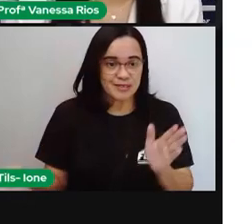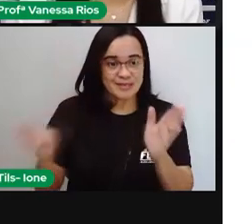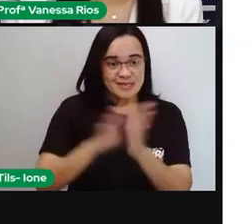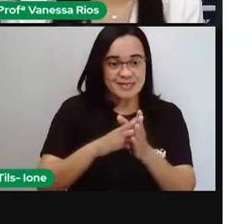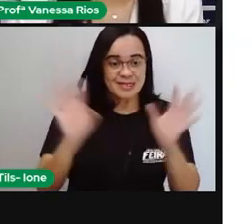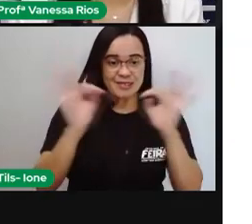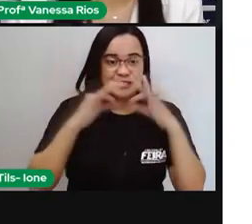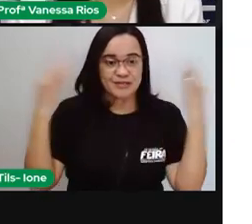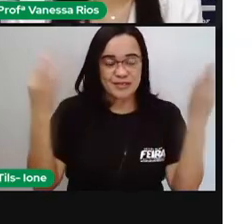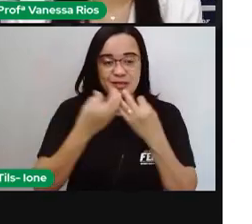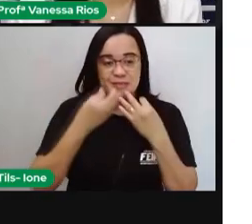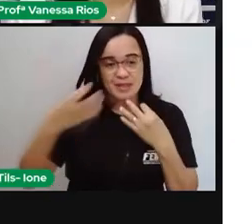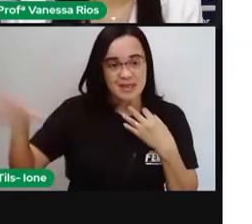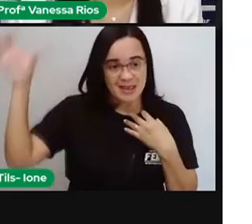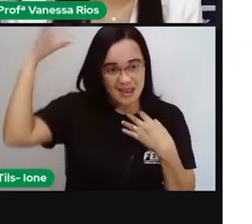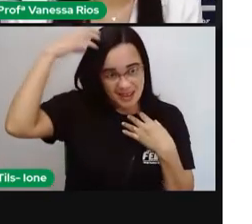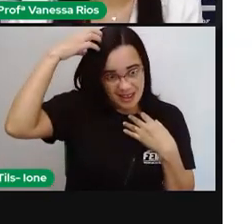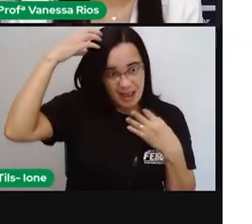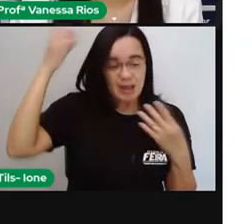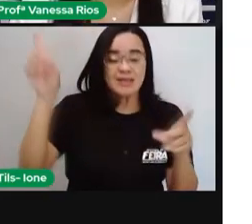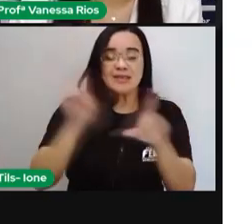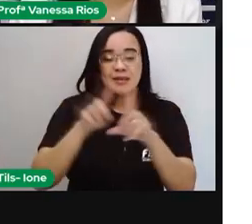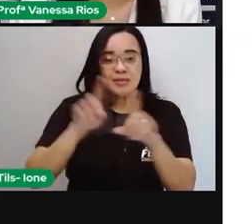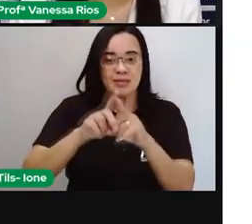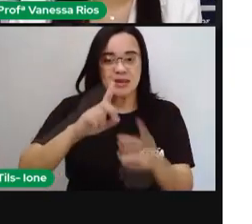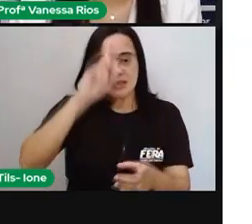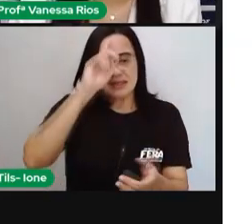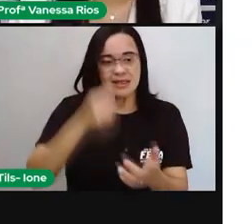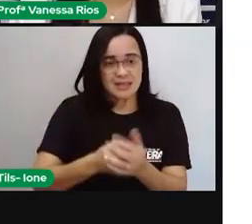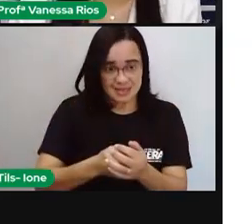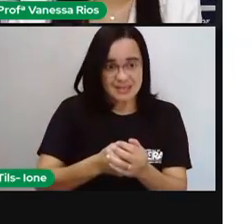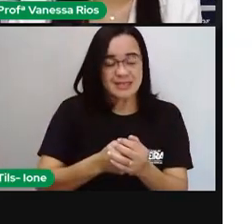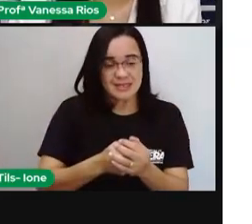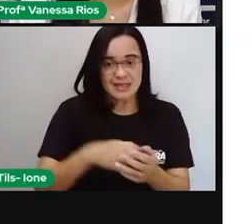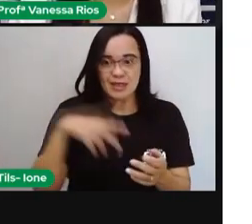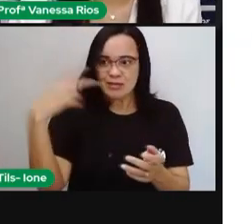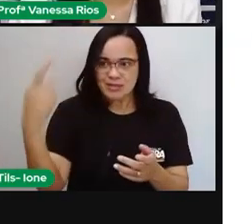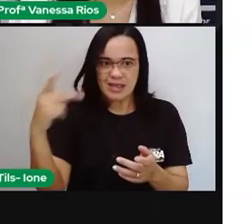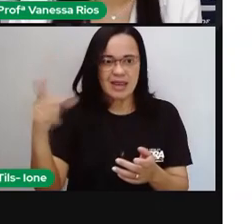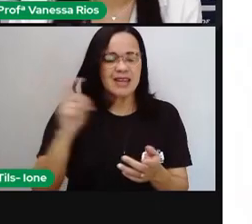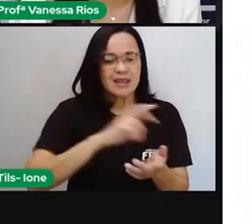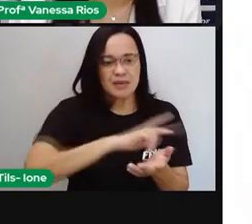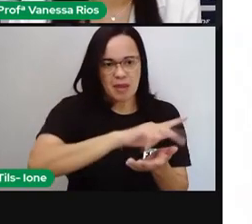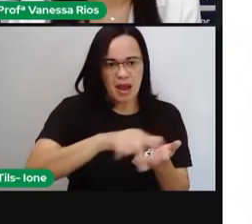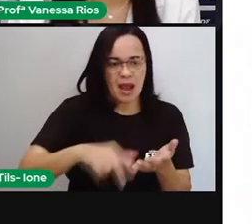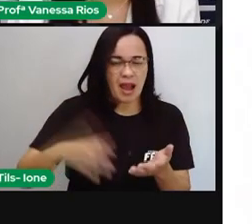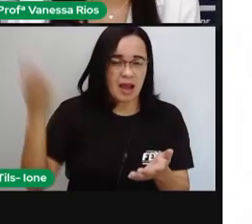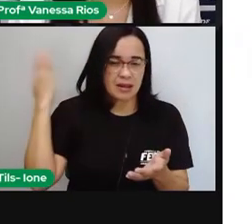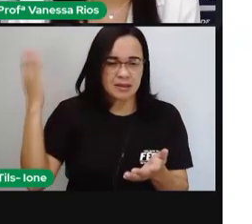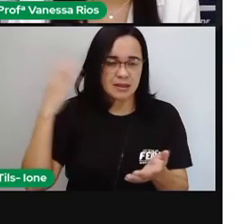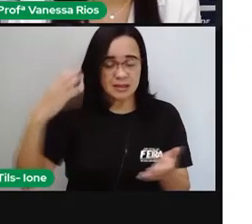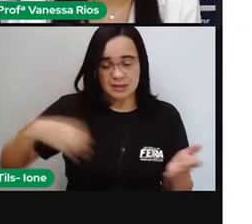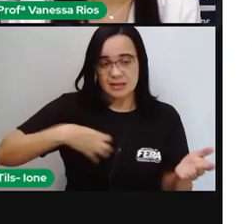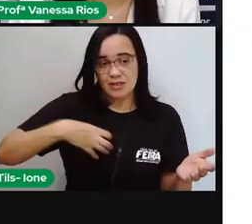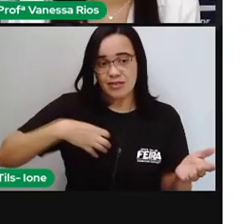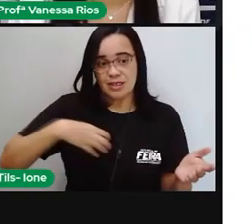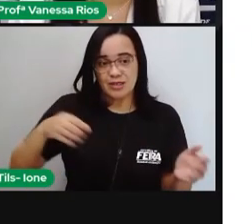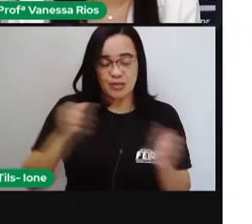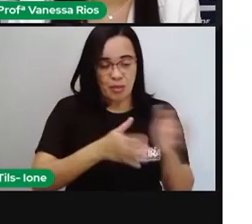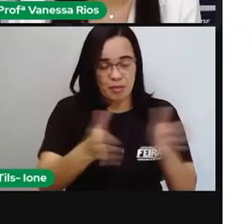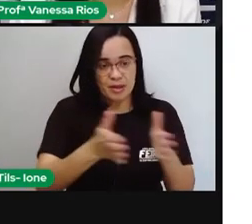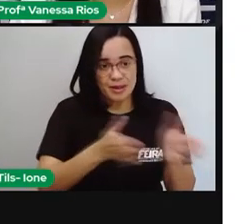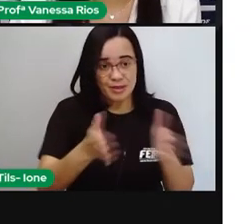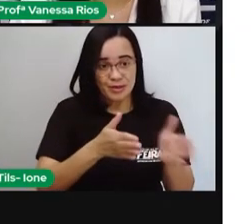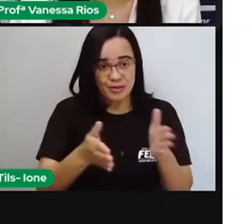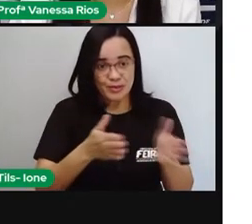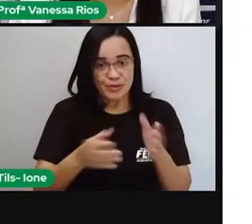das decisões tomadas aí por Dom João ao chegar ao Brasil, ainda lá em Salvador, no período em que passou por Salvador, foi